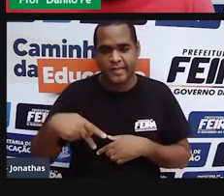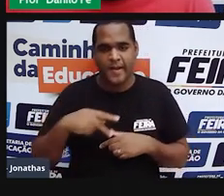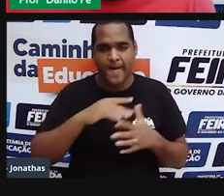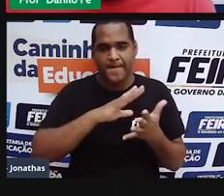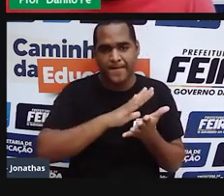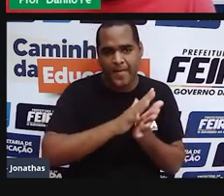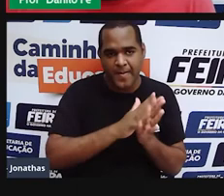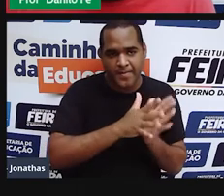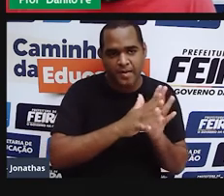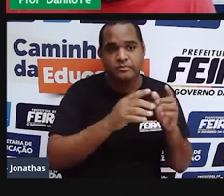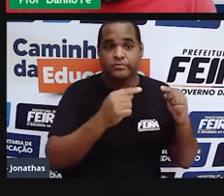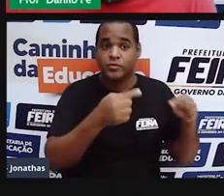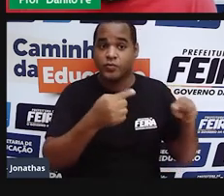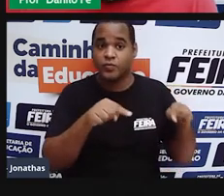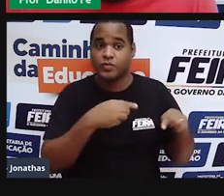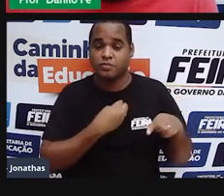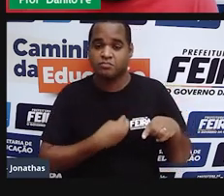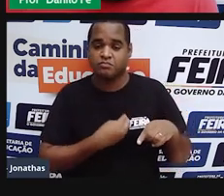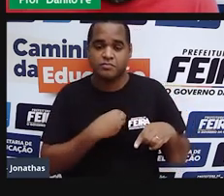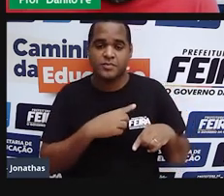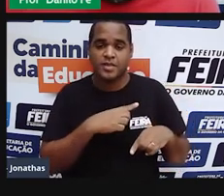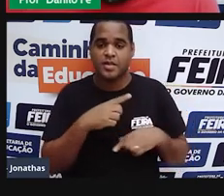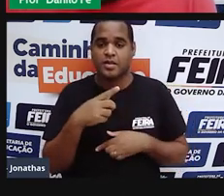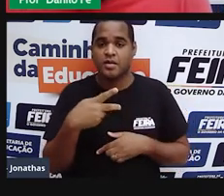Marina paraguaio paraguaio